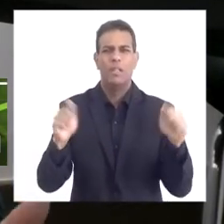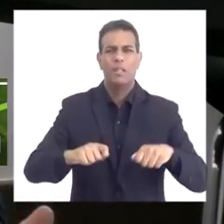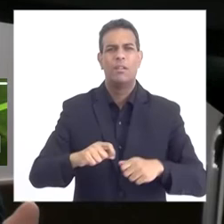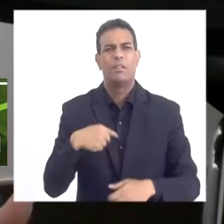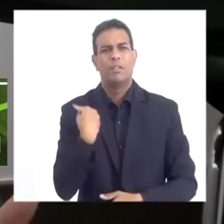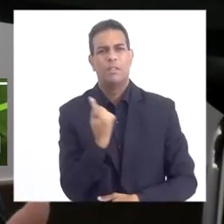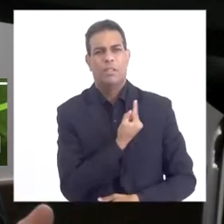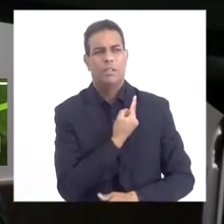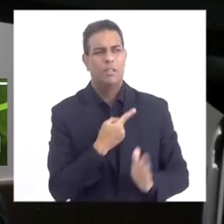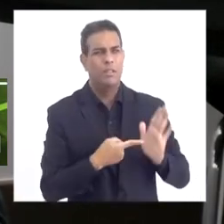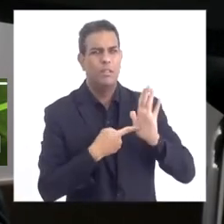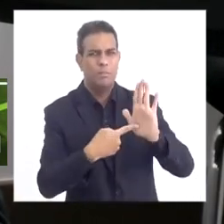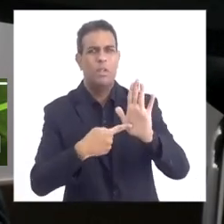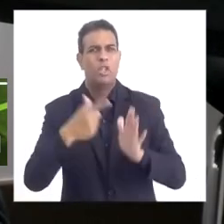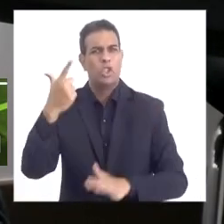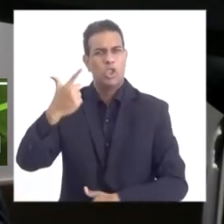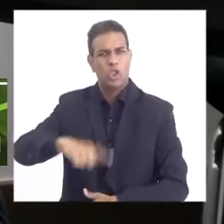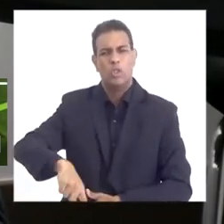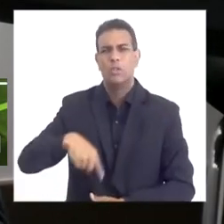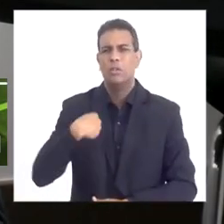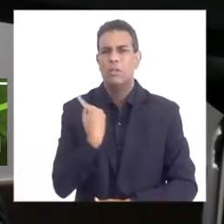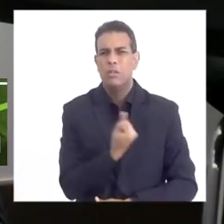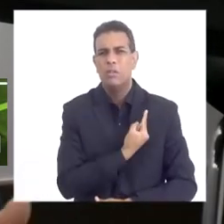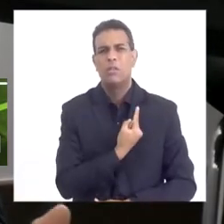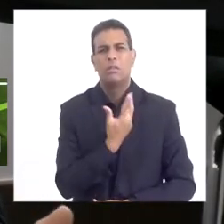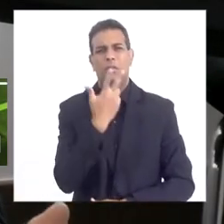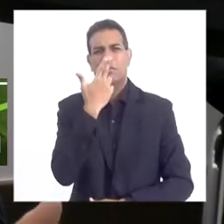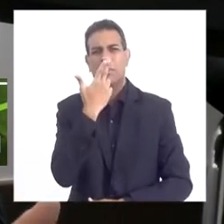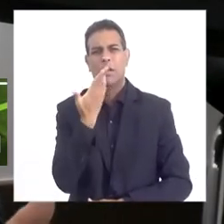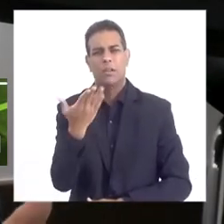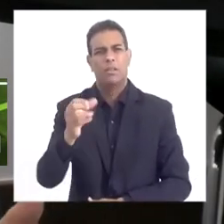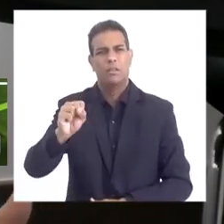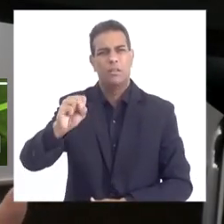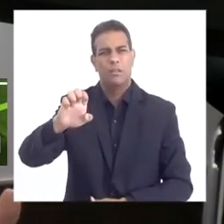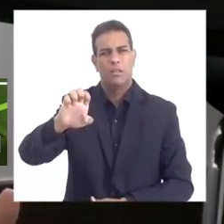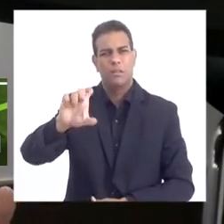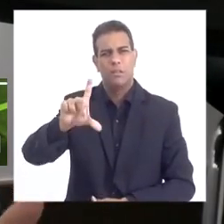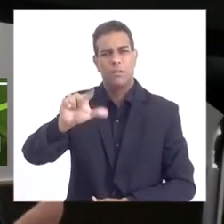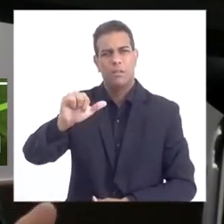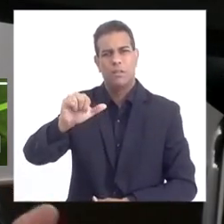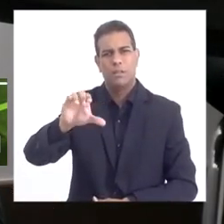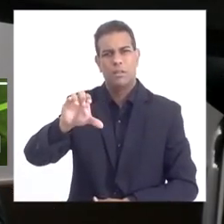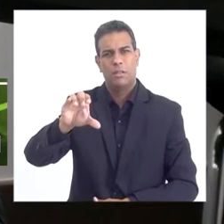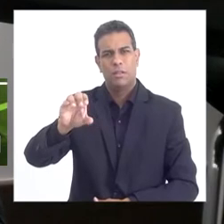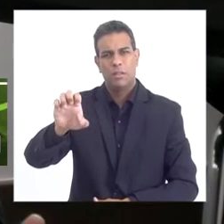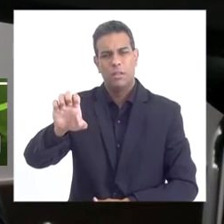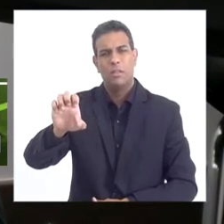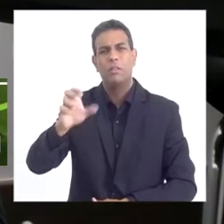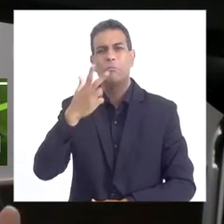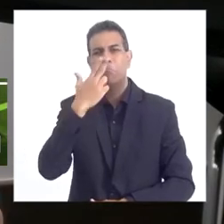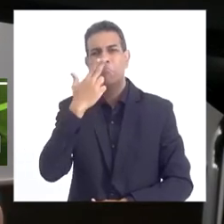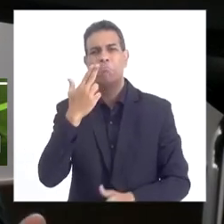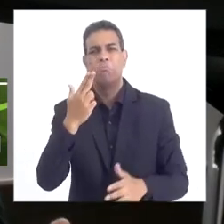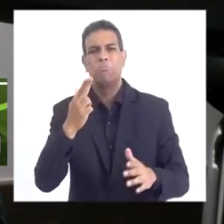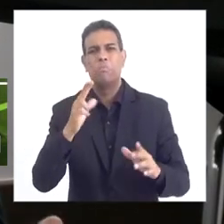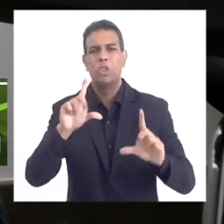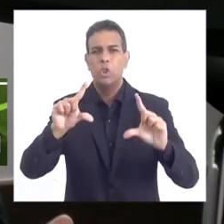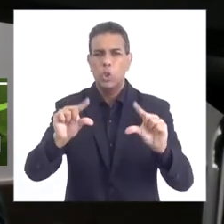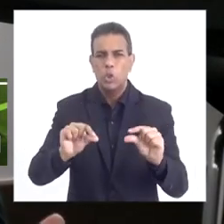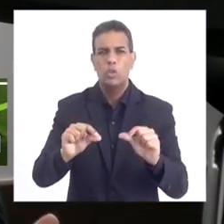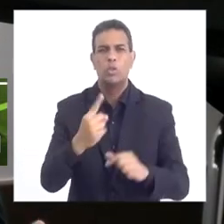Hoje o senhor mostrou novamente que a taxa Selic também já cresceu na última reunião